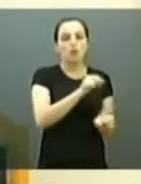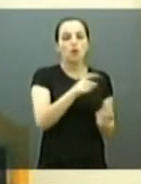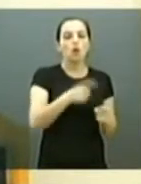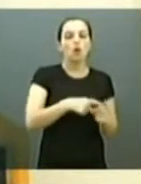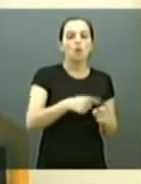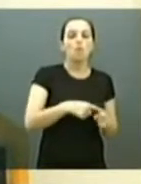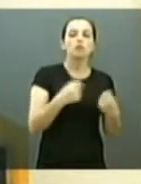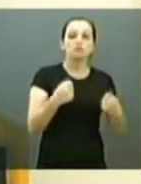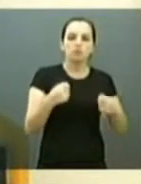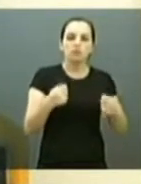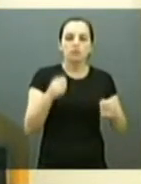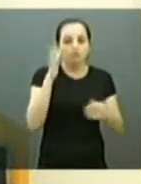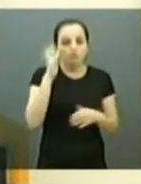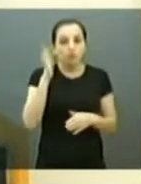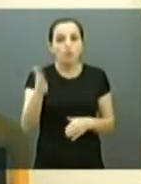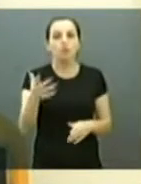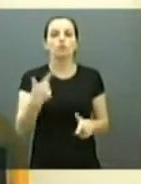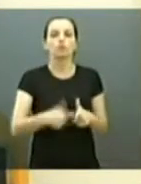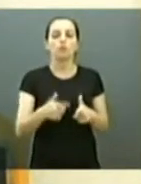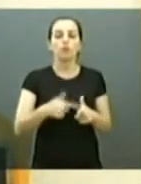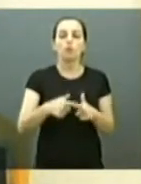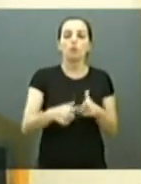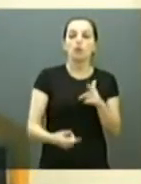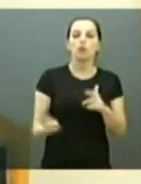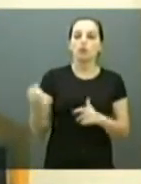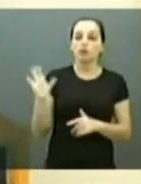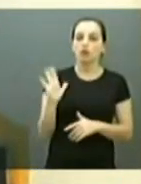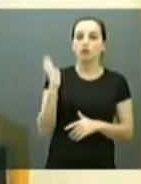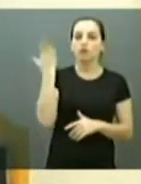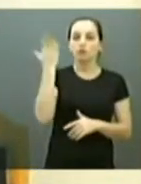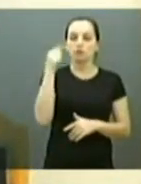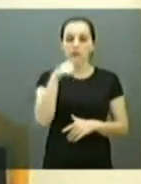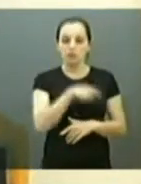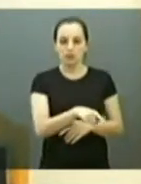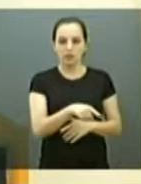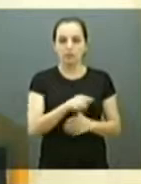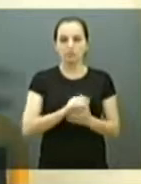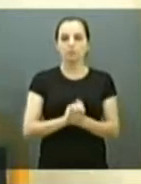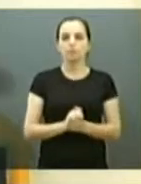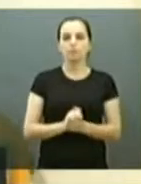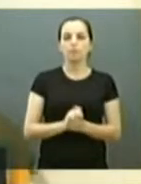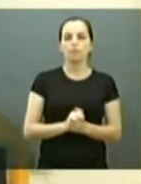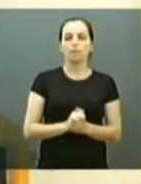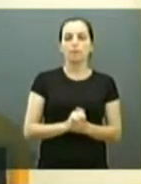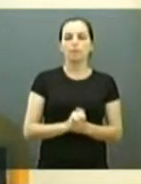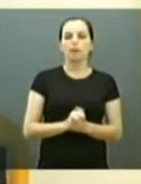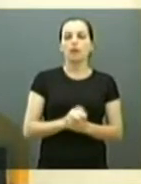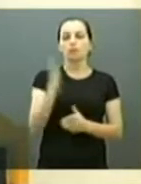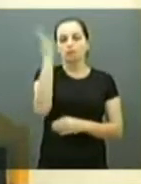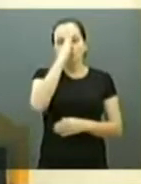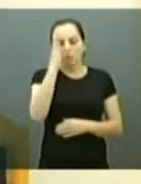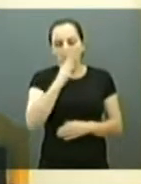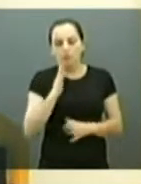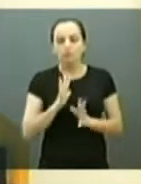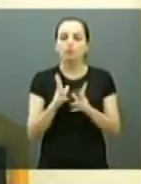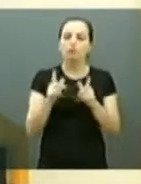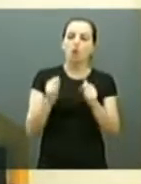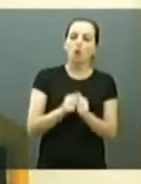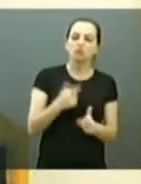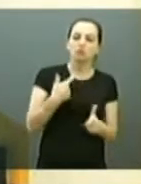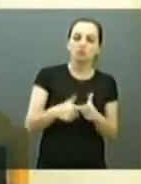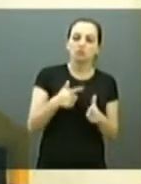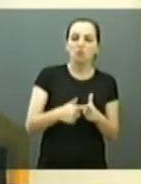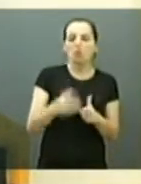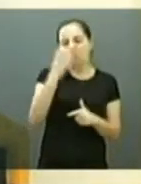que resolver os problemas que acontecerem nesse plantão. Então, nós vemos no Brasil inteiro problemas extremamente sérios,